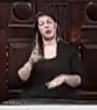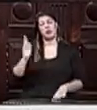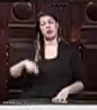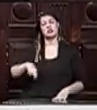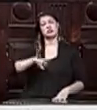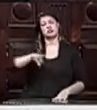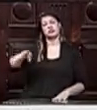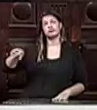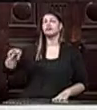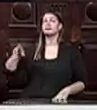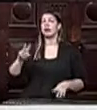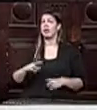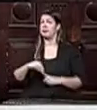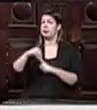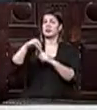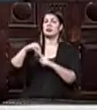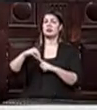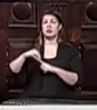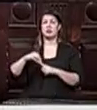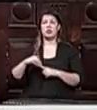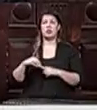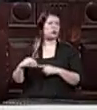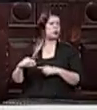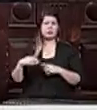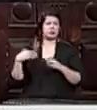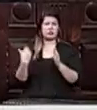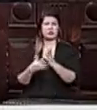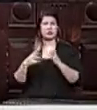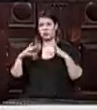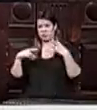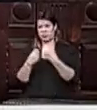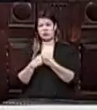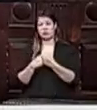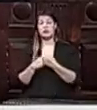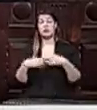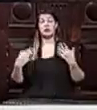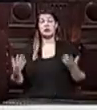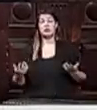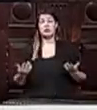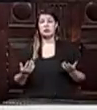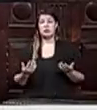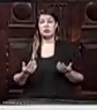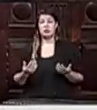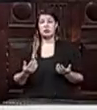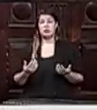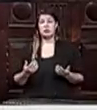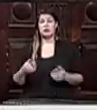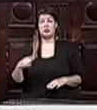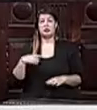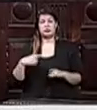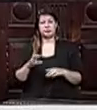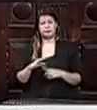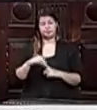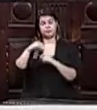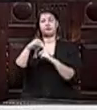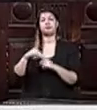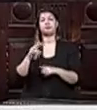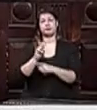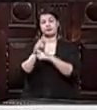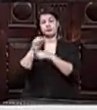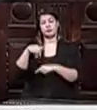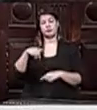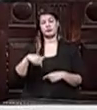quais a representação, não da nossa comissão, porque ele não está lá representando a nossa comissão, mas enfim, um quadro que representa muito a educação na